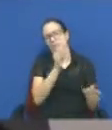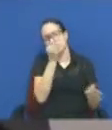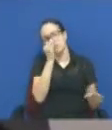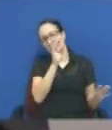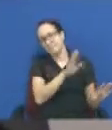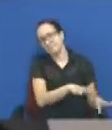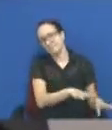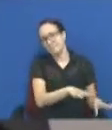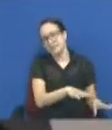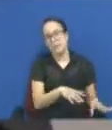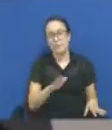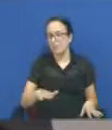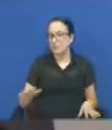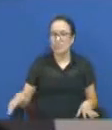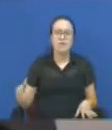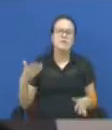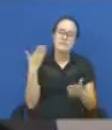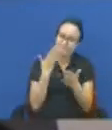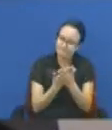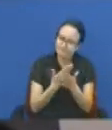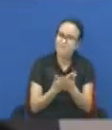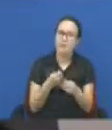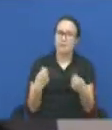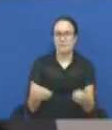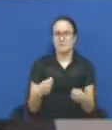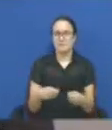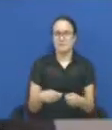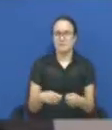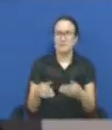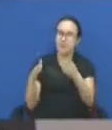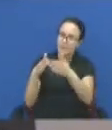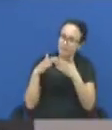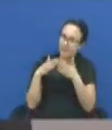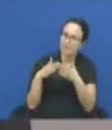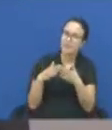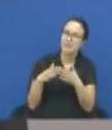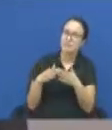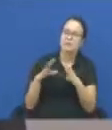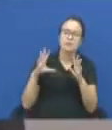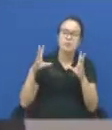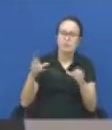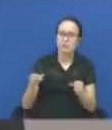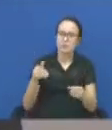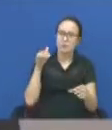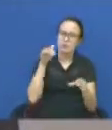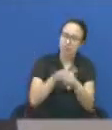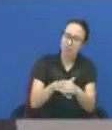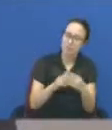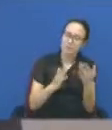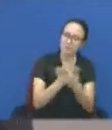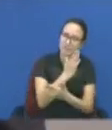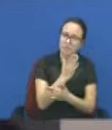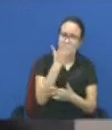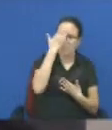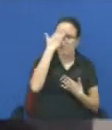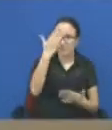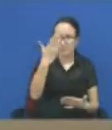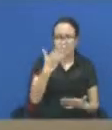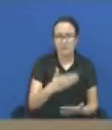quando devia estar estudando. Portanto, eu peço aí aos colegas que votem favorável a esse projeto. Muito